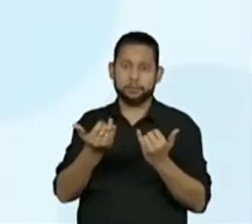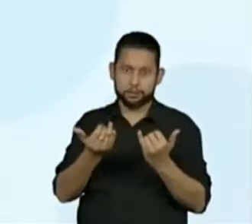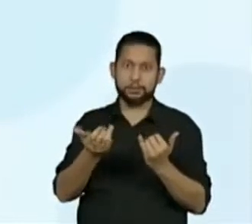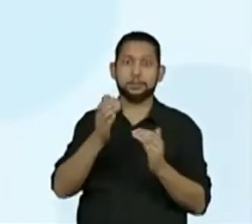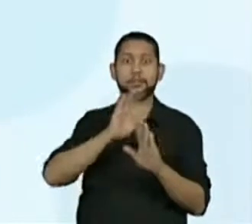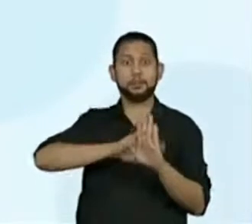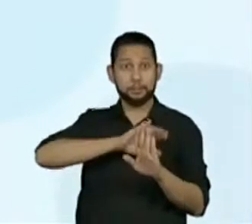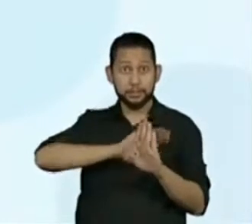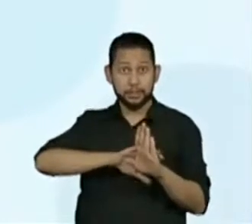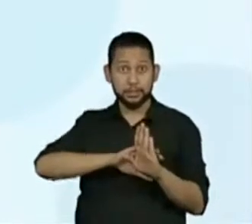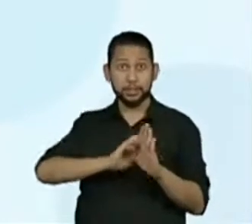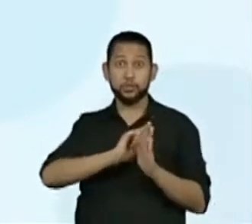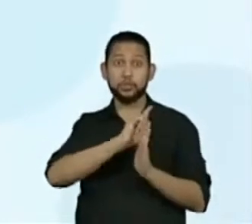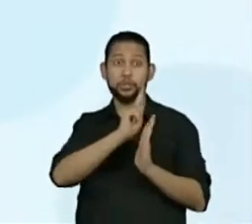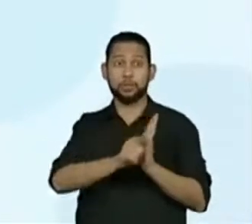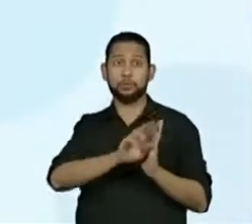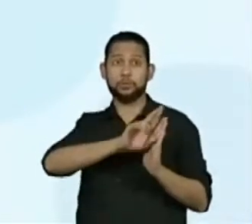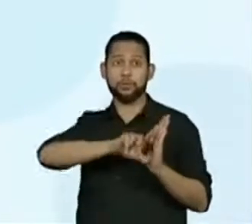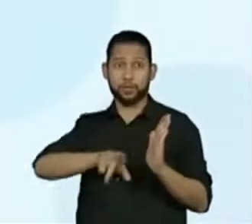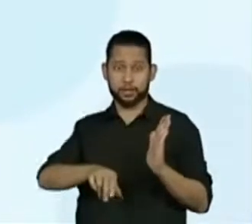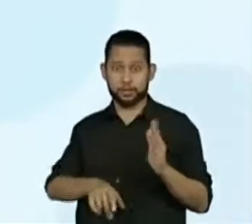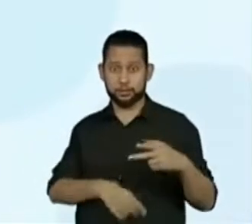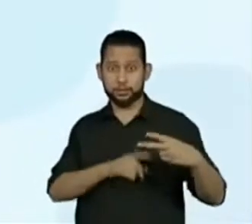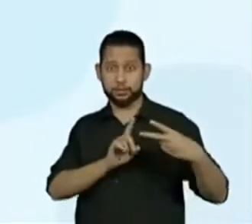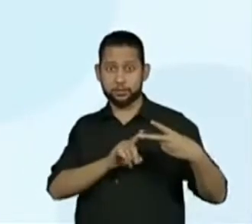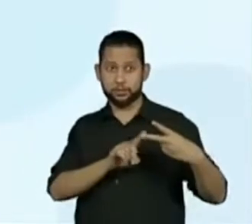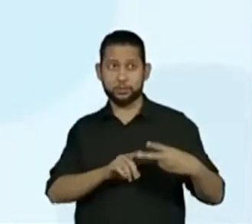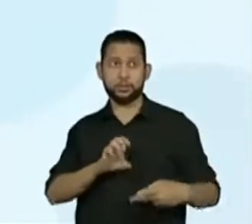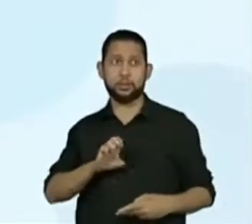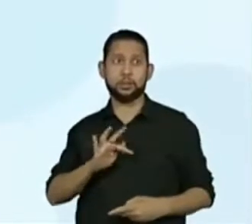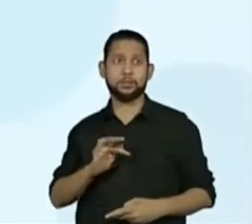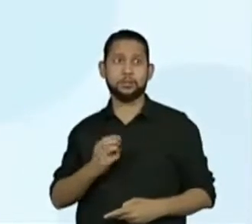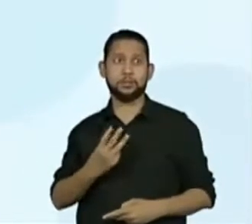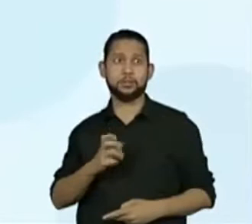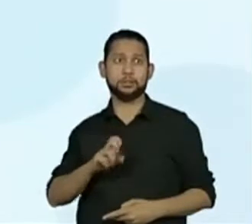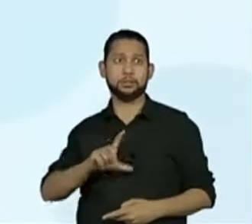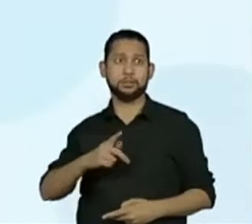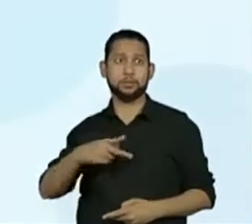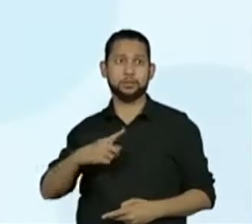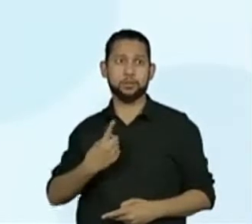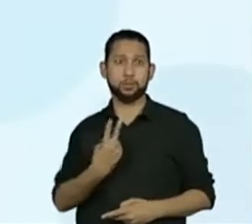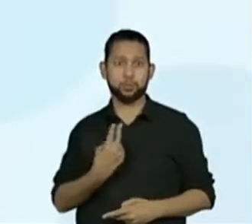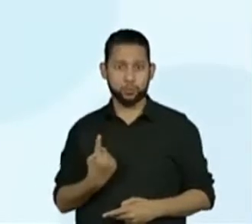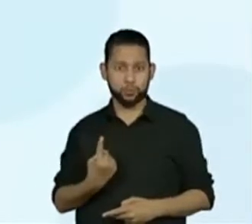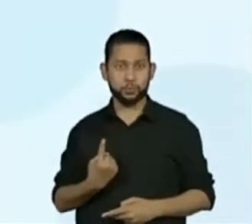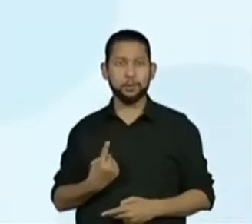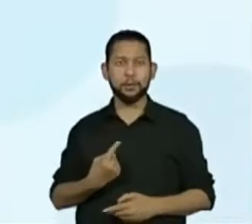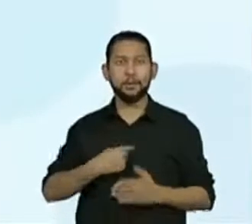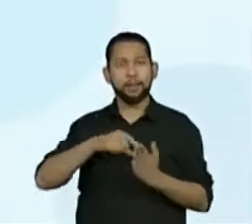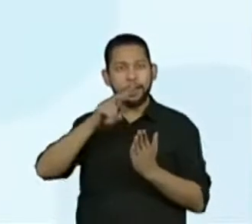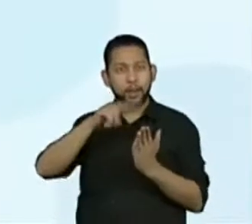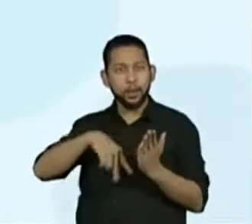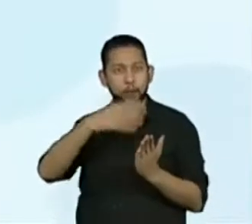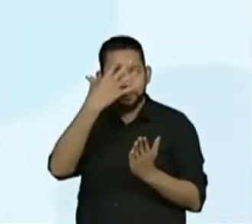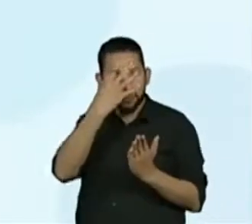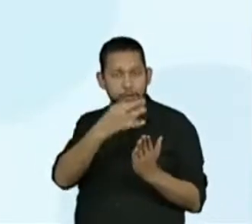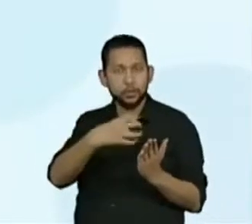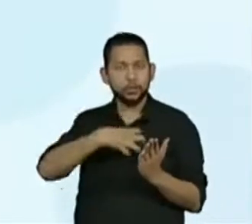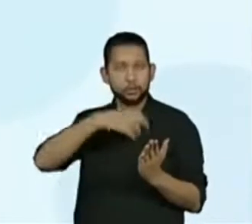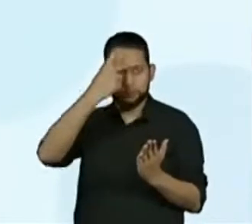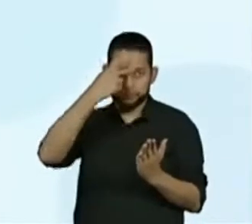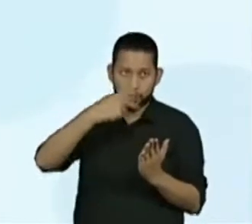de diferentes gêneros segunda ef35 lp21 ler e compreender de forma